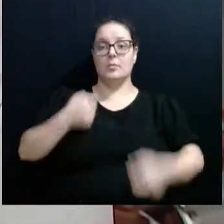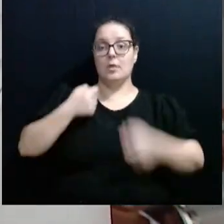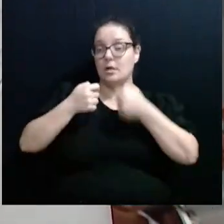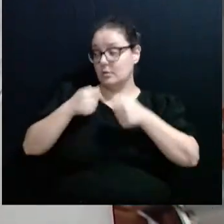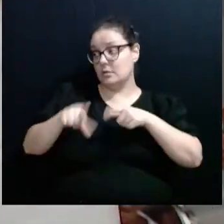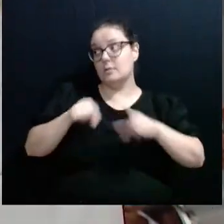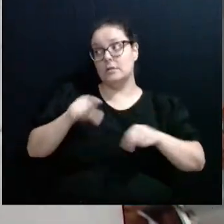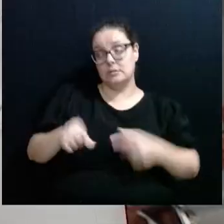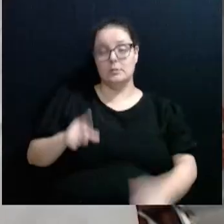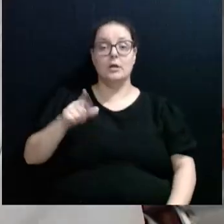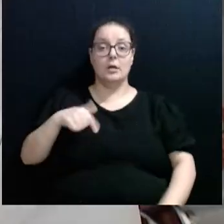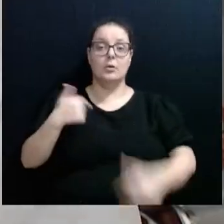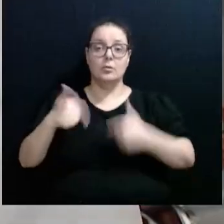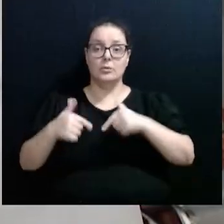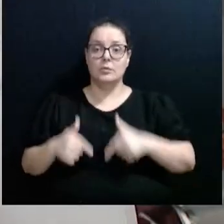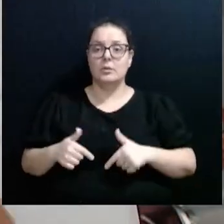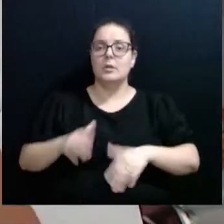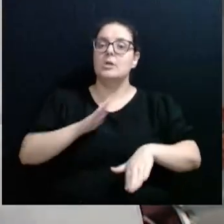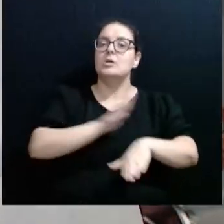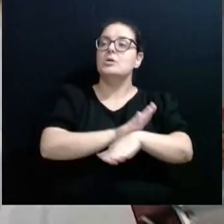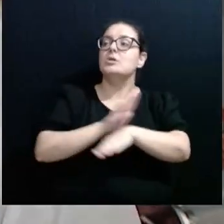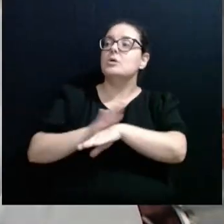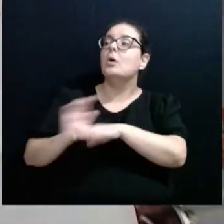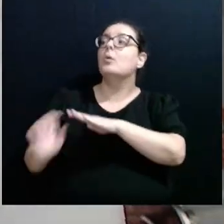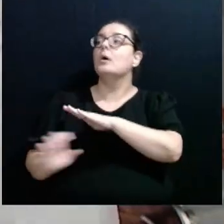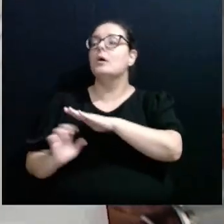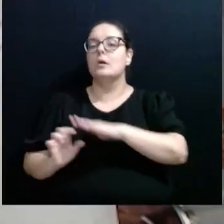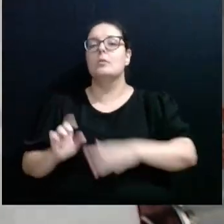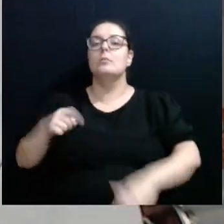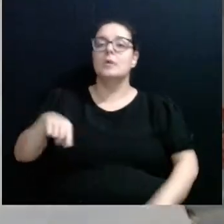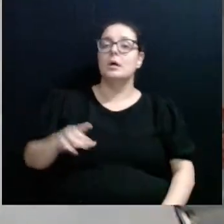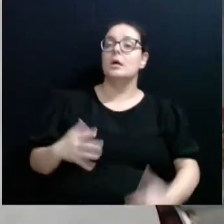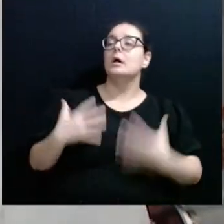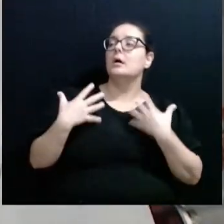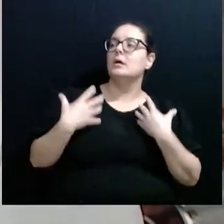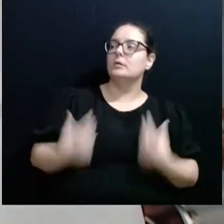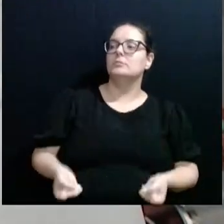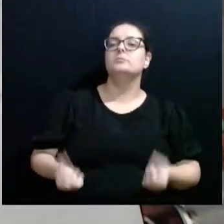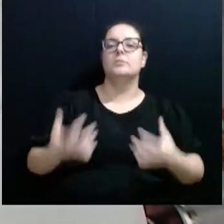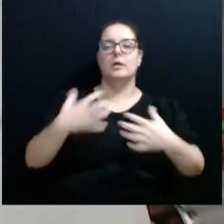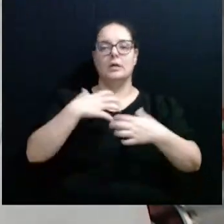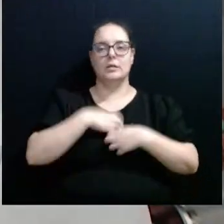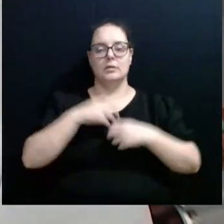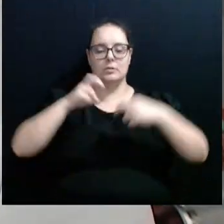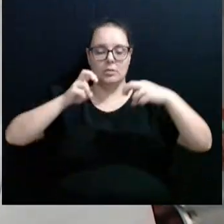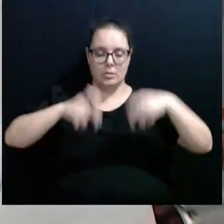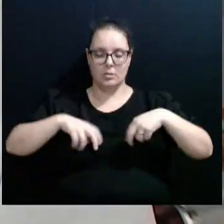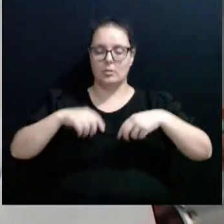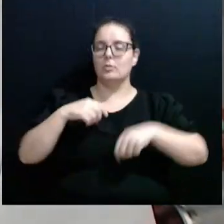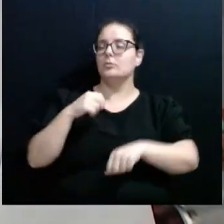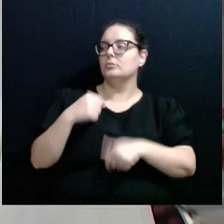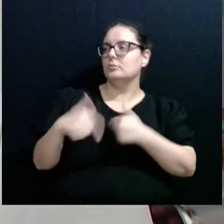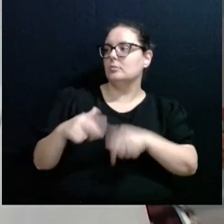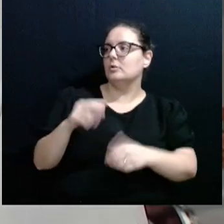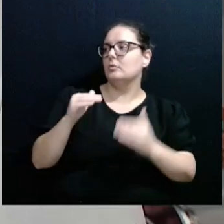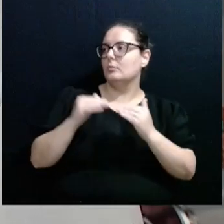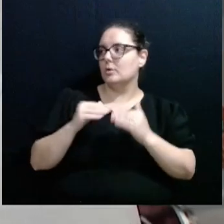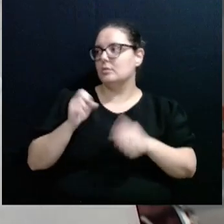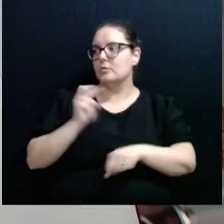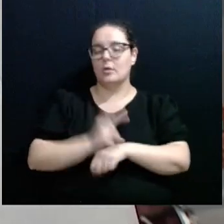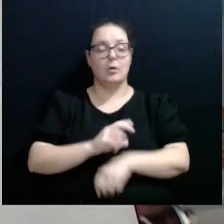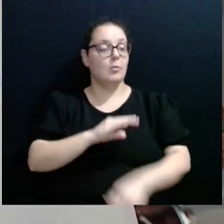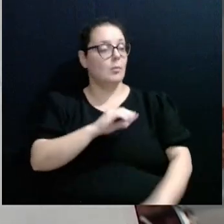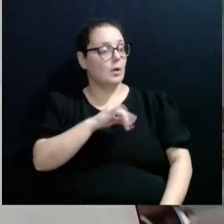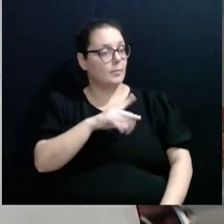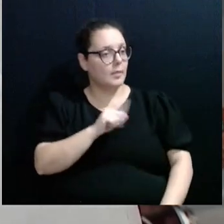um trabalho que auxilia as empresas para que elas já sentem com o trabalhador compatível com a vaga. E Camila, uma recomendação é que os